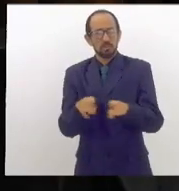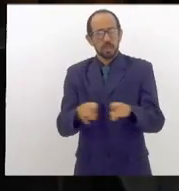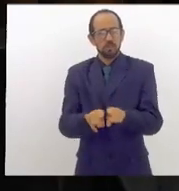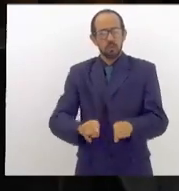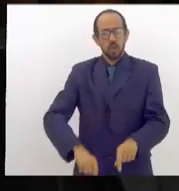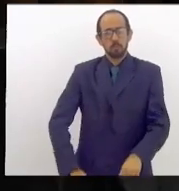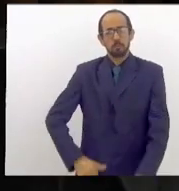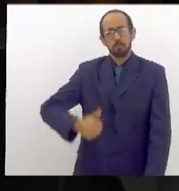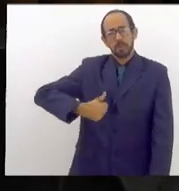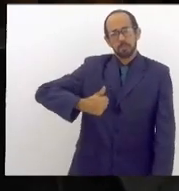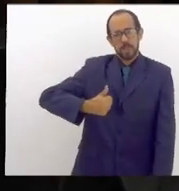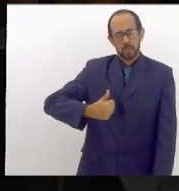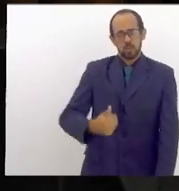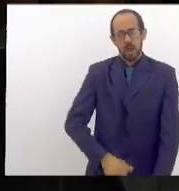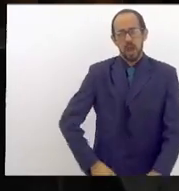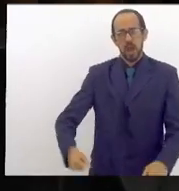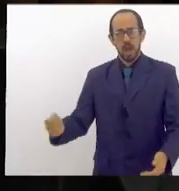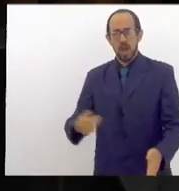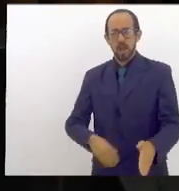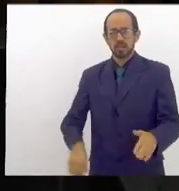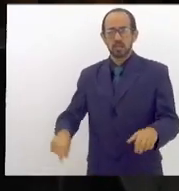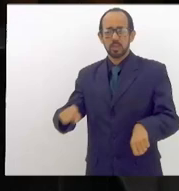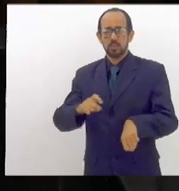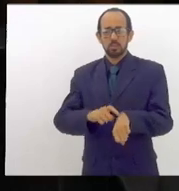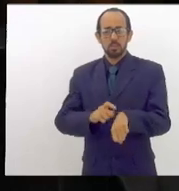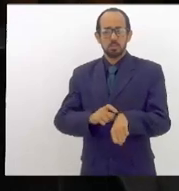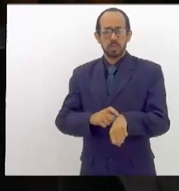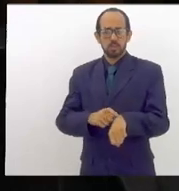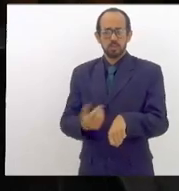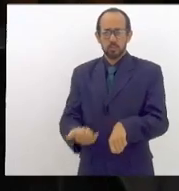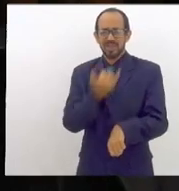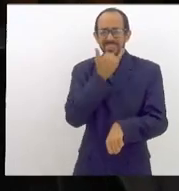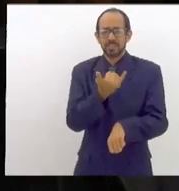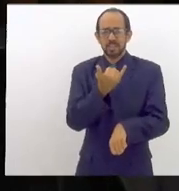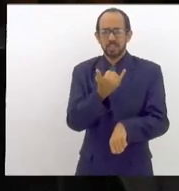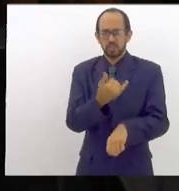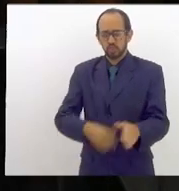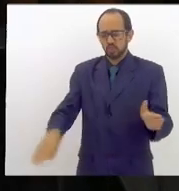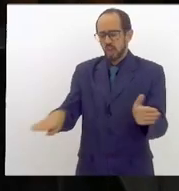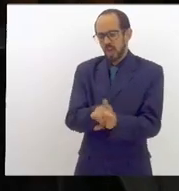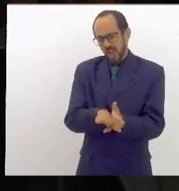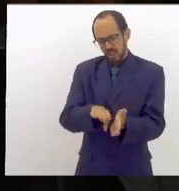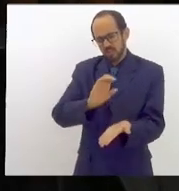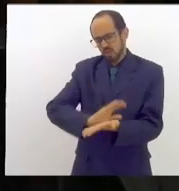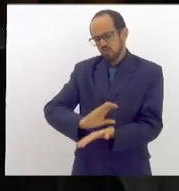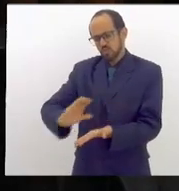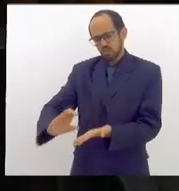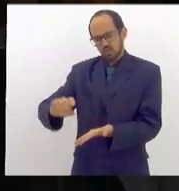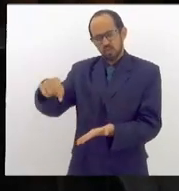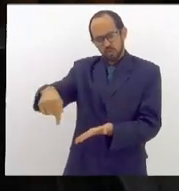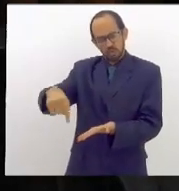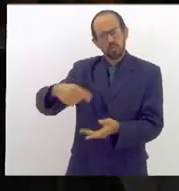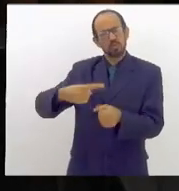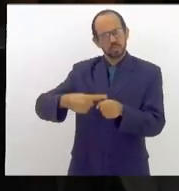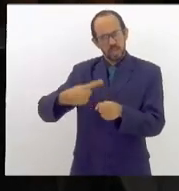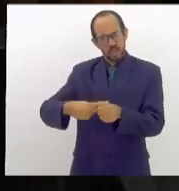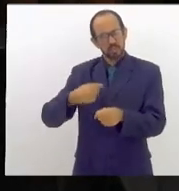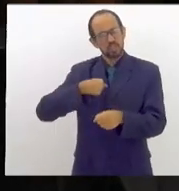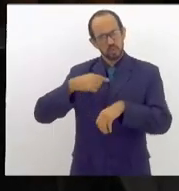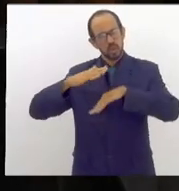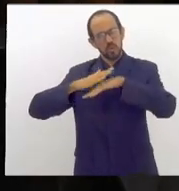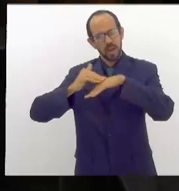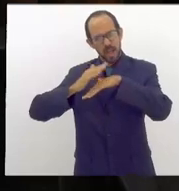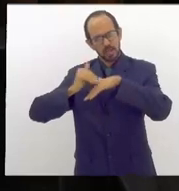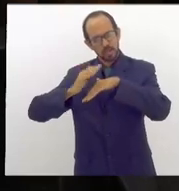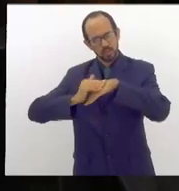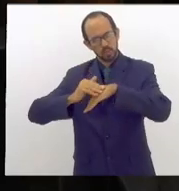a chegar no momento da Catástrofe e imediatamente a Porto recurso e dou um exemplo na cidade que tem muito carinho que tem uma atuação